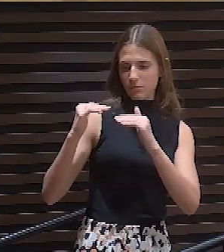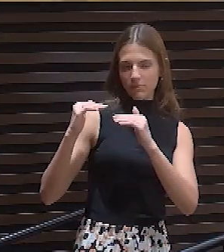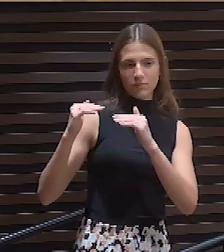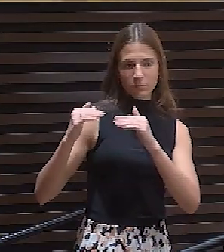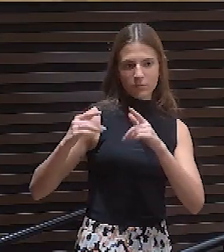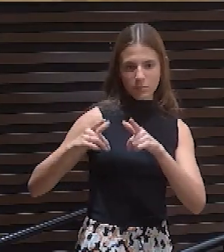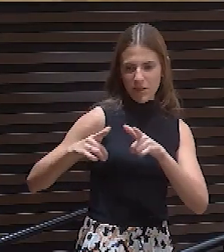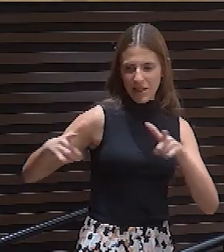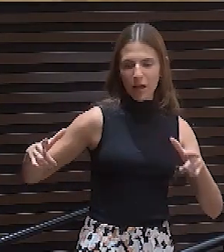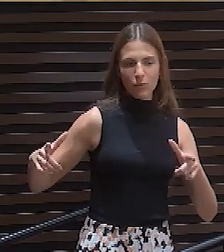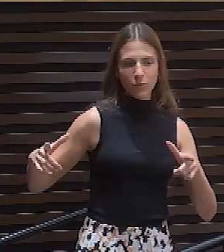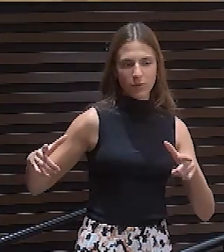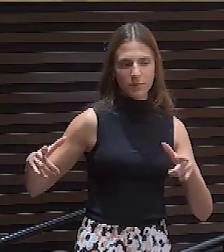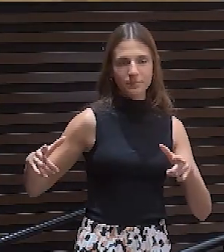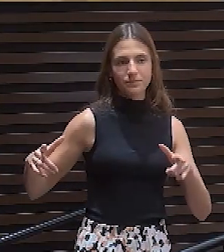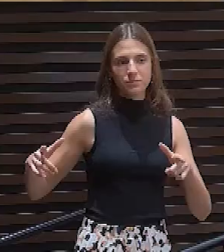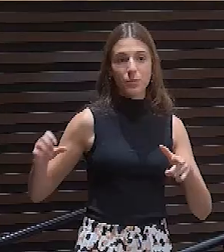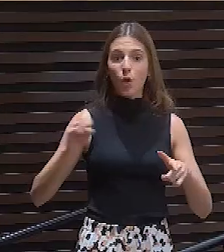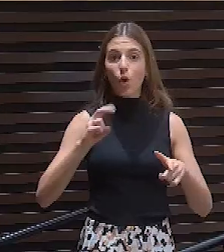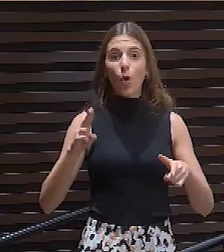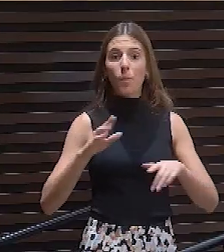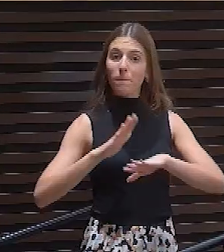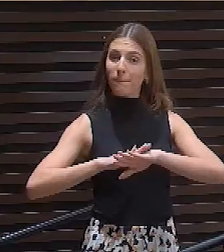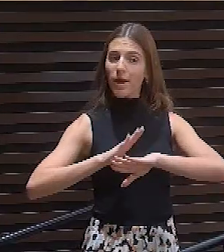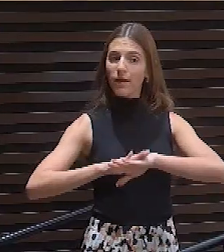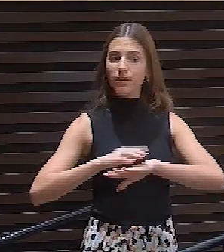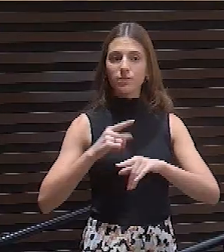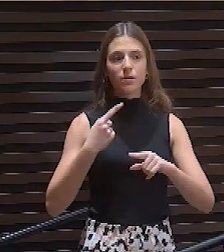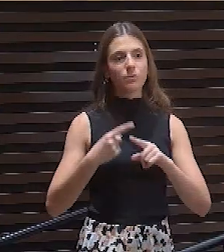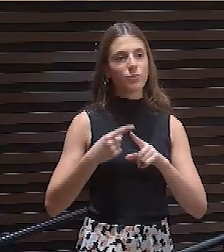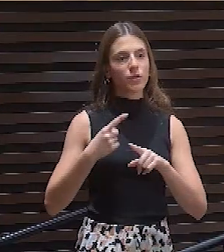até mais. Porque o Rio Jordão, na verdade, é